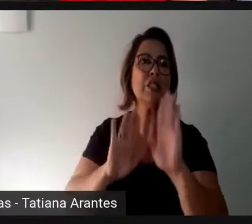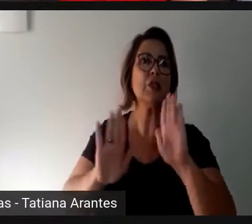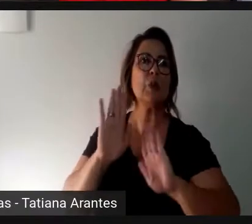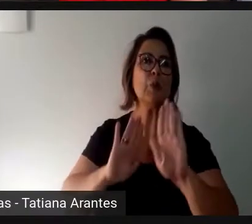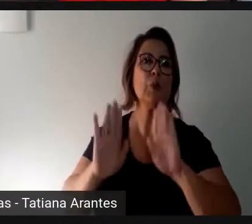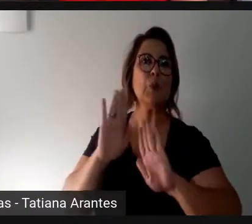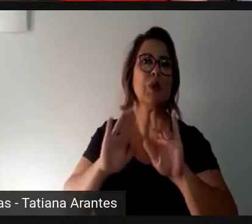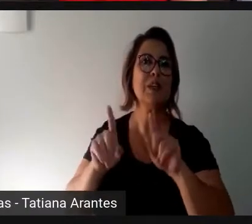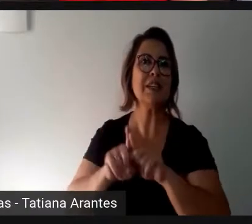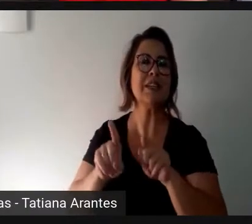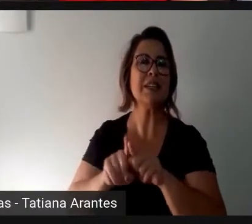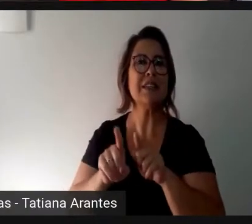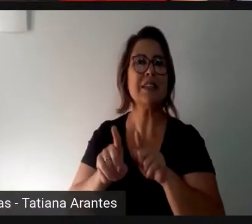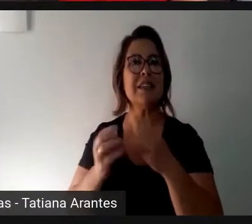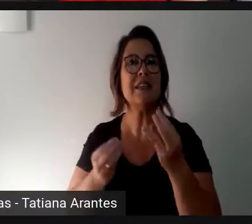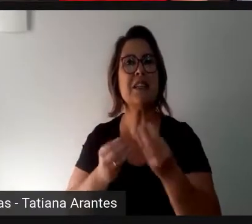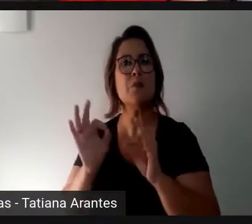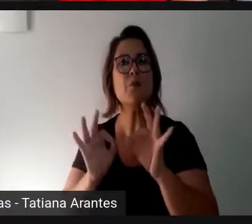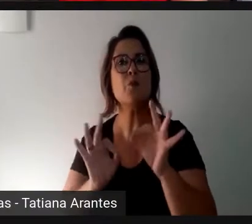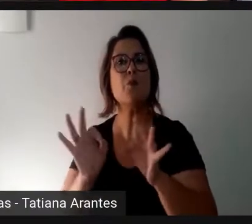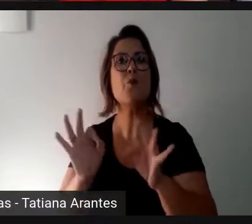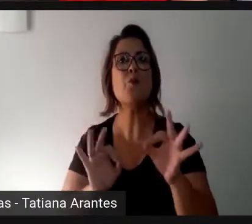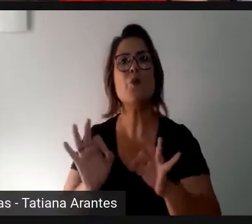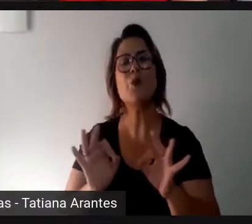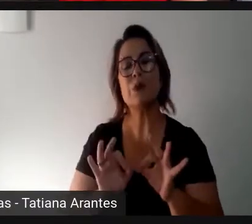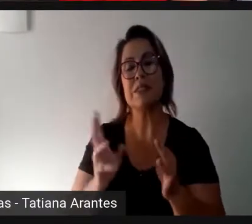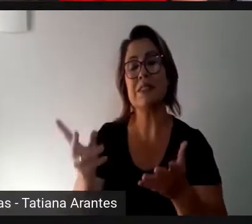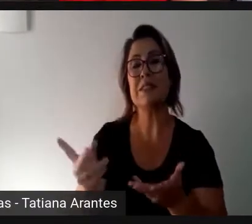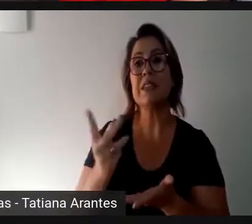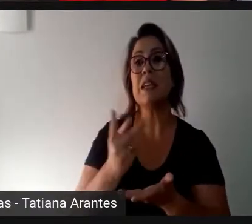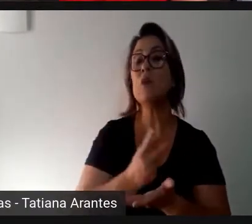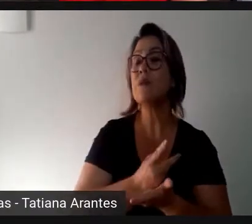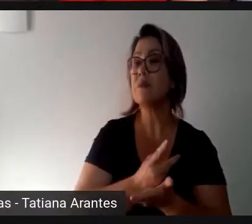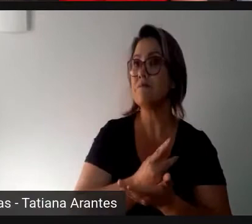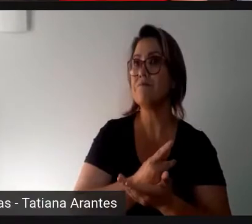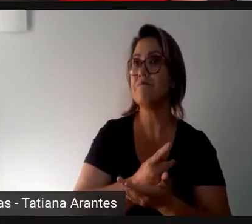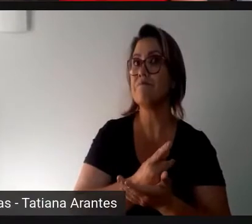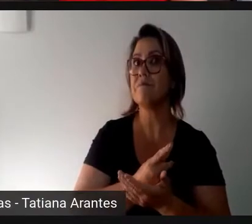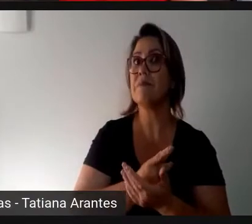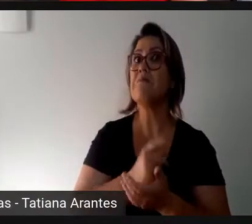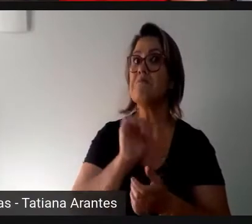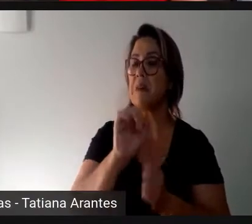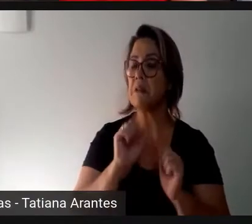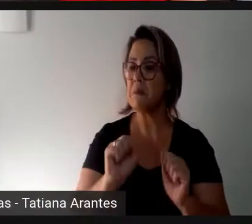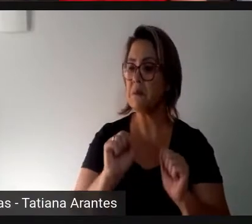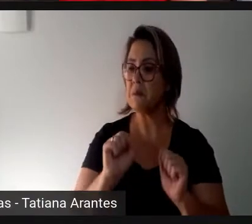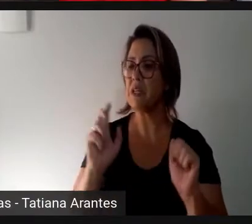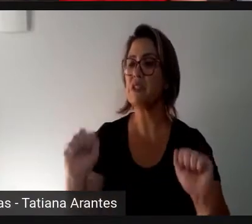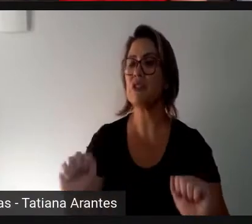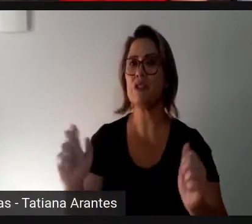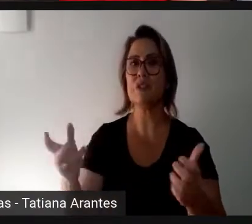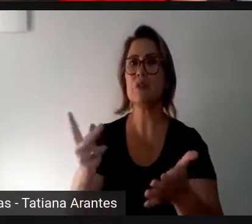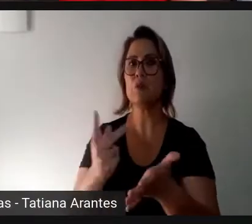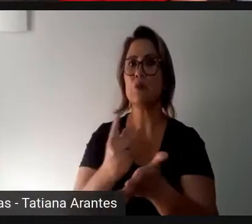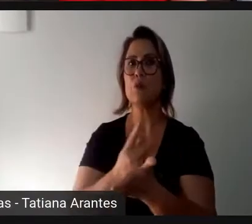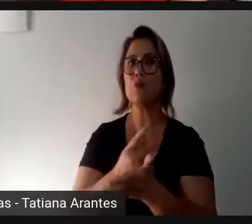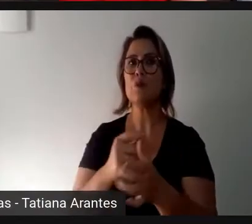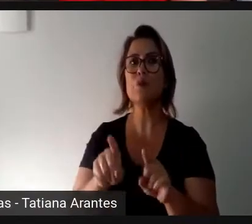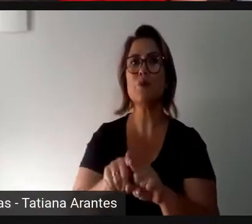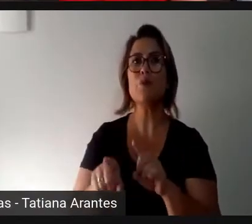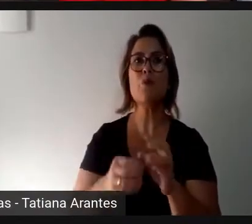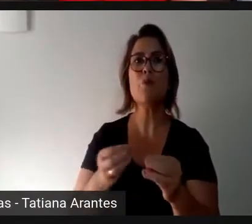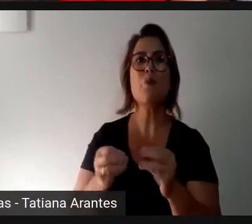possibilidades de malfeitos na minha organização antes que eles aconteçam, o mais rápido possível, e eu preciso da resposta, eu preciso ter também punições,